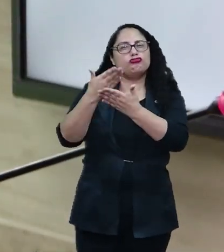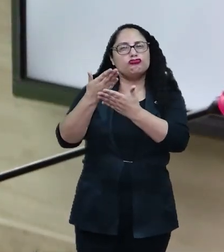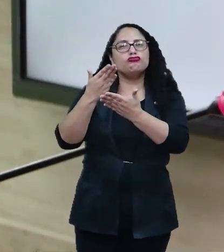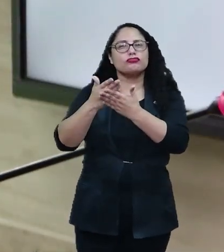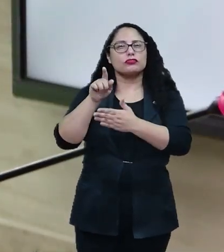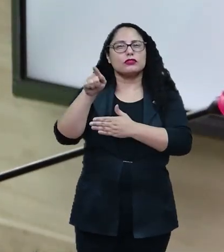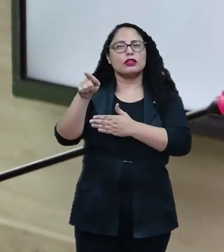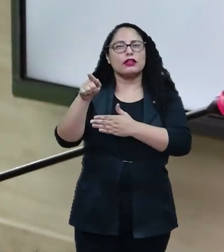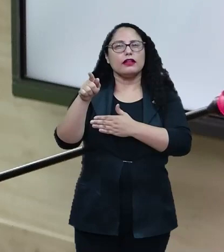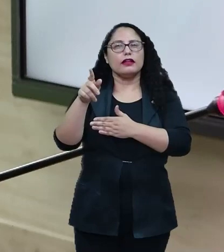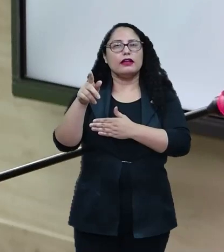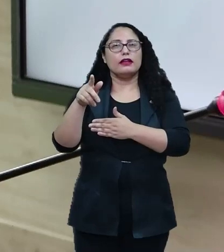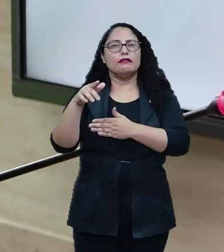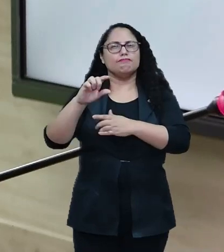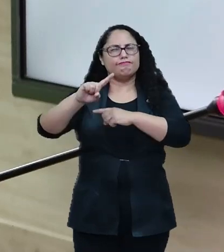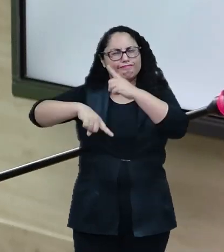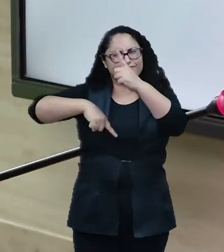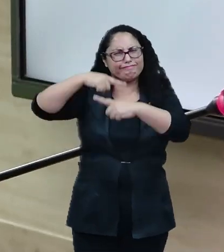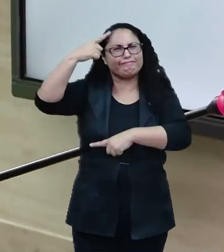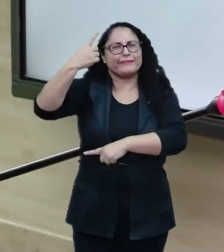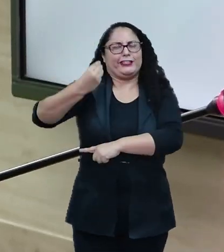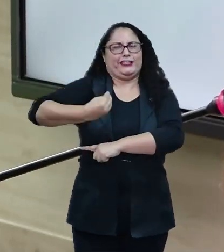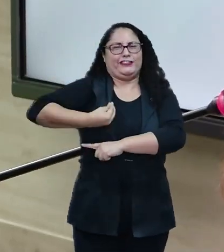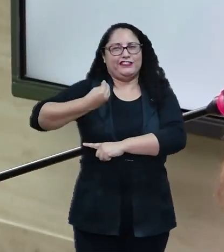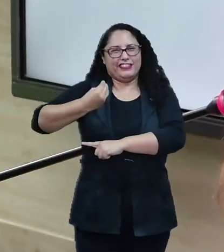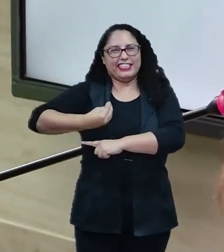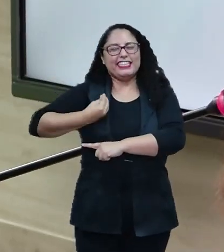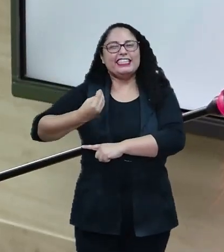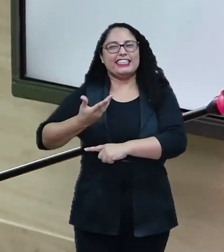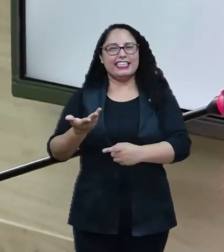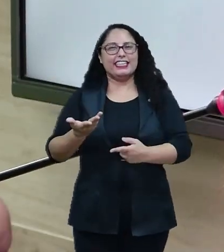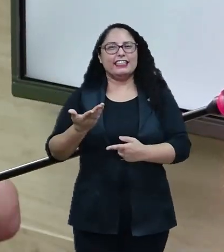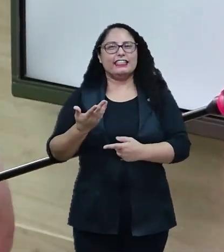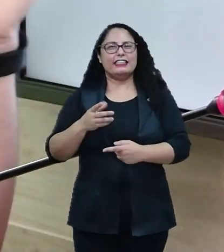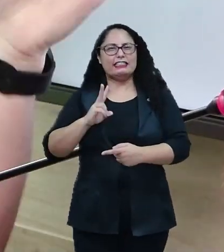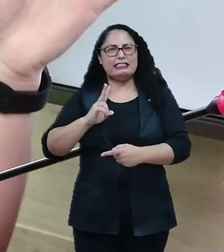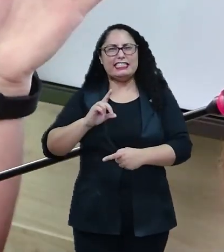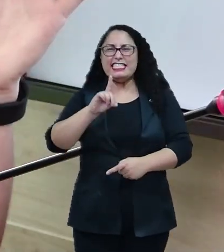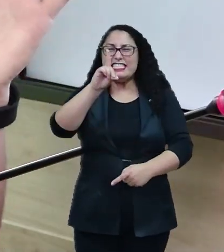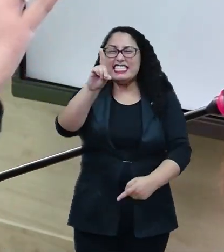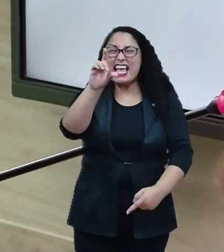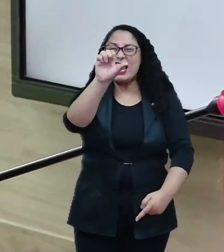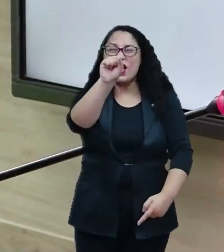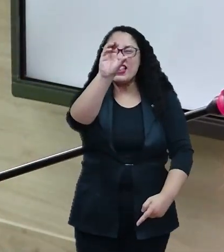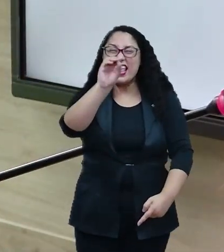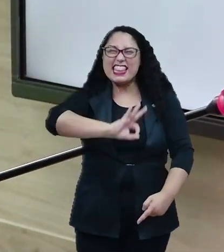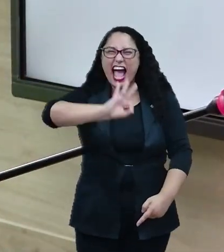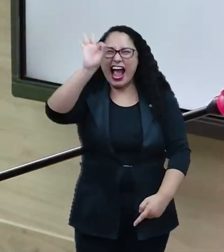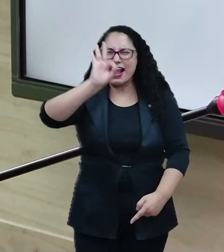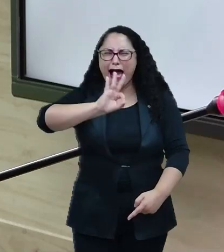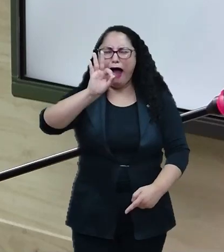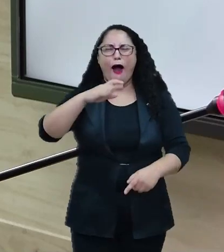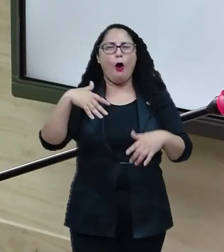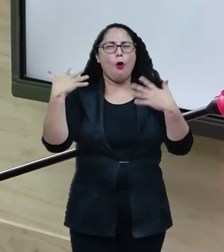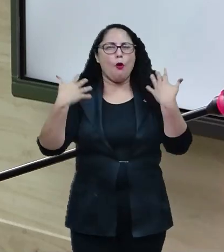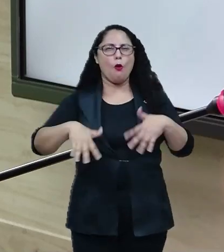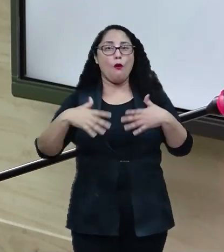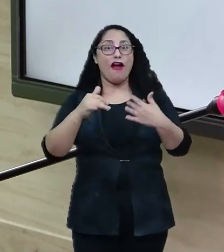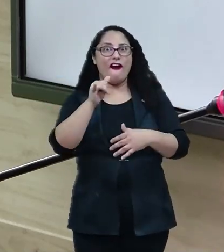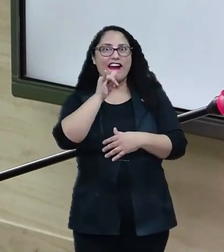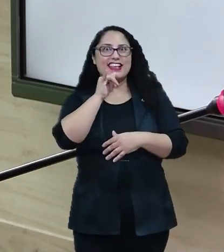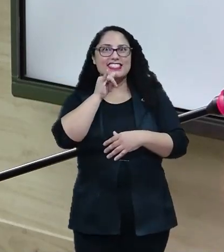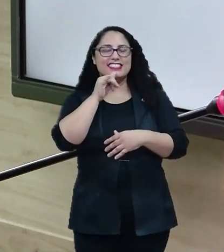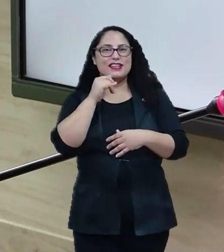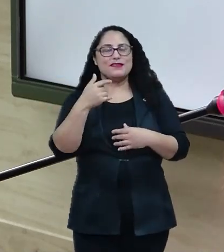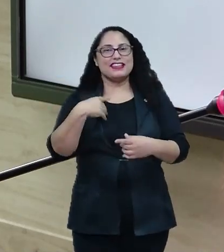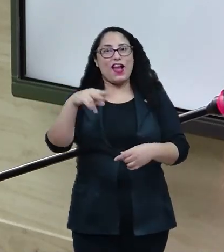digamos assim, numa guinada de vida, né, de 180 graus. Então, esse é um exemplo que